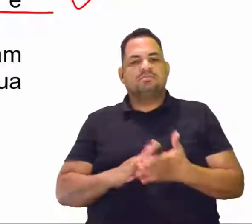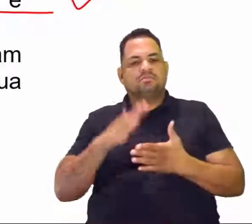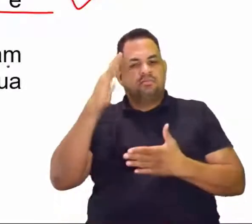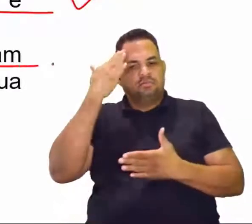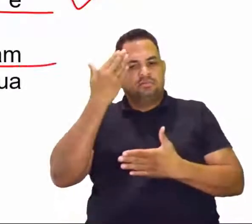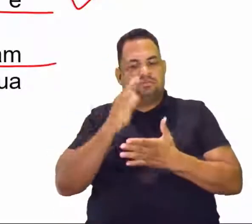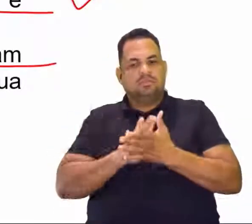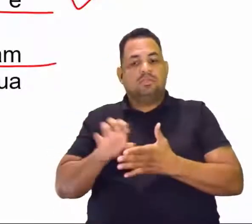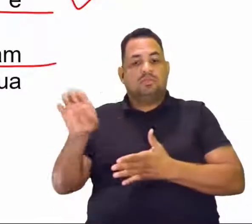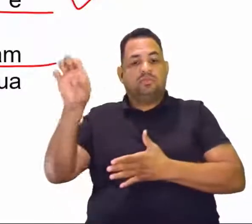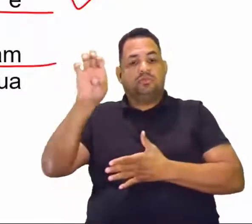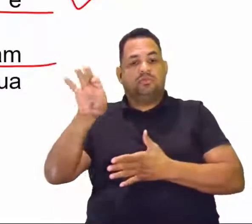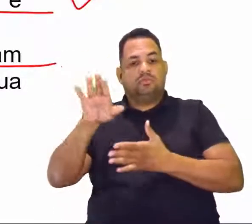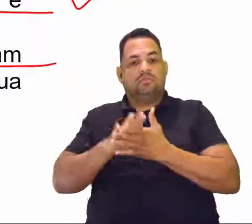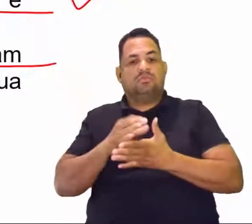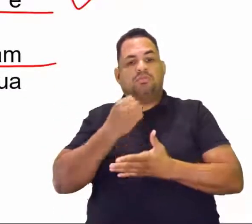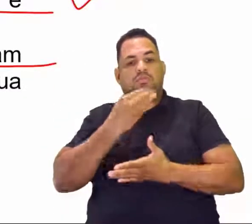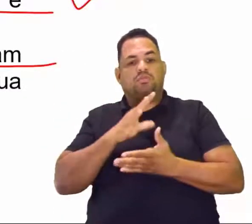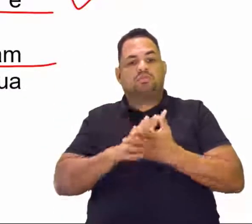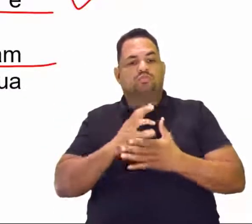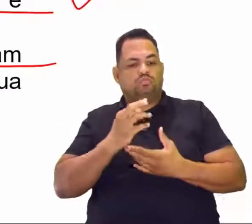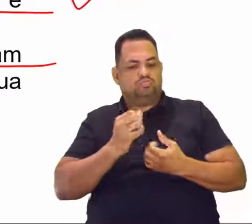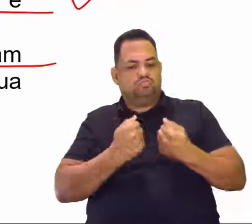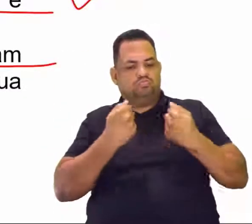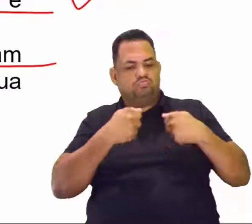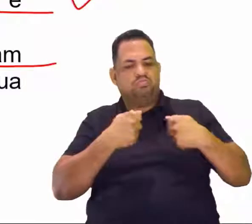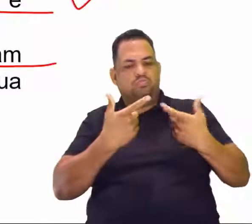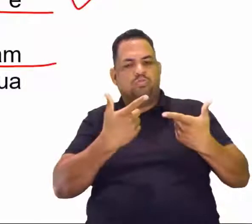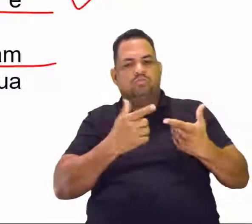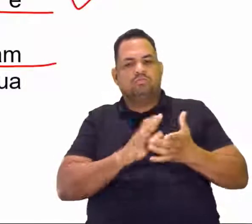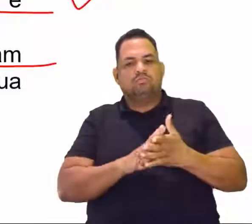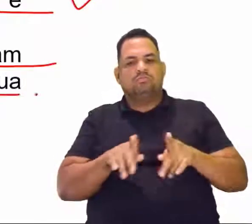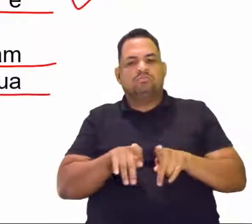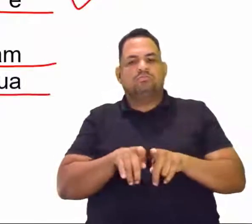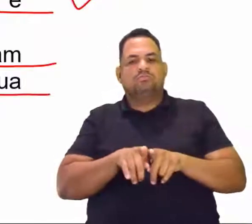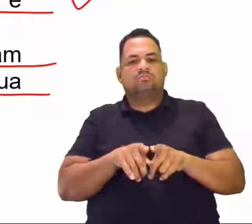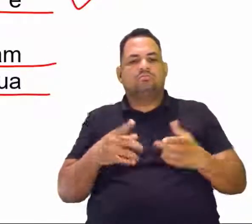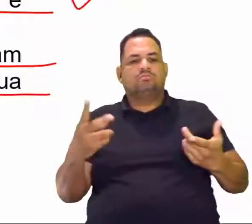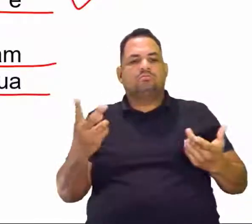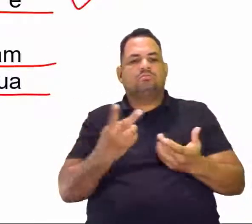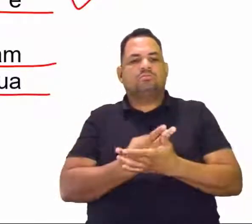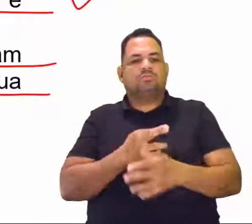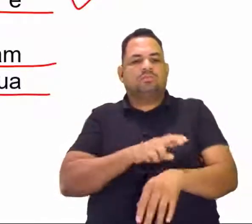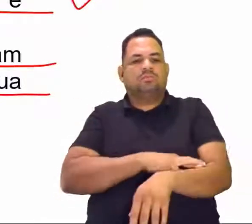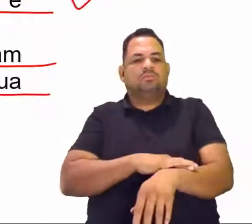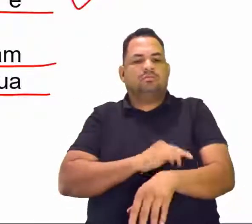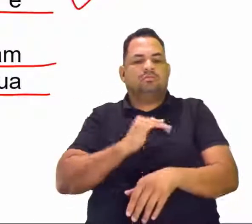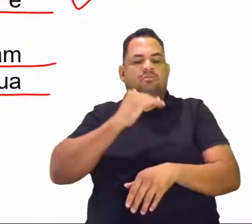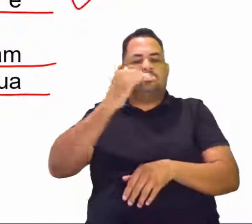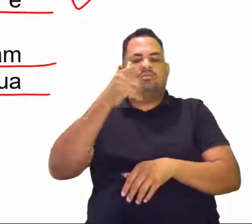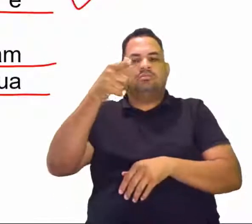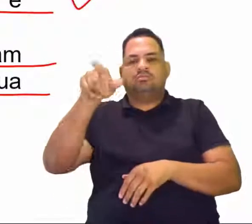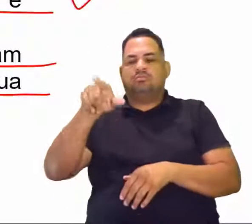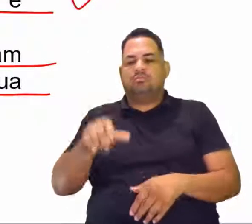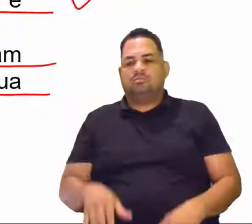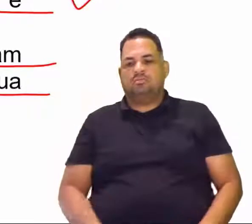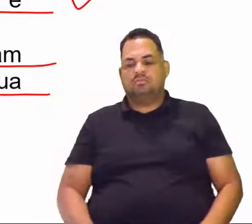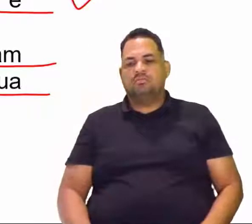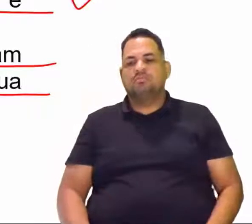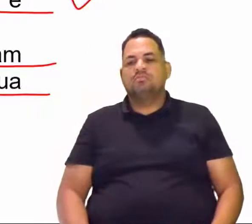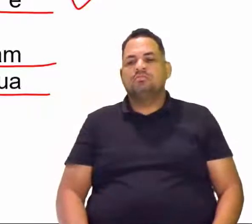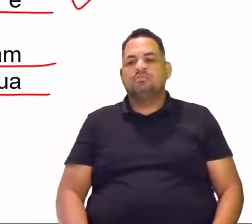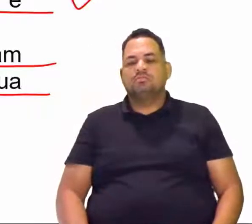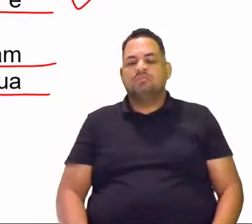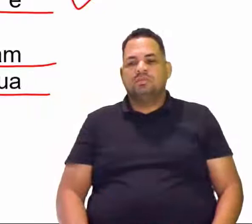acreditava-se que se os europeus eram tão bons dominadores esse fato de corria de sua raça ser superior aos demais